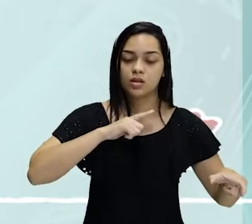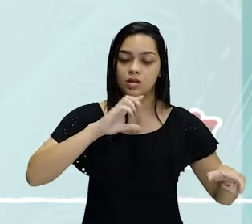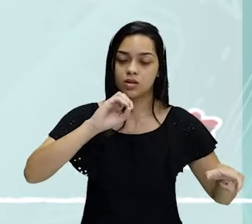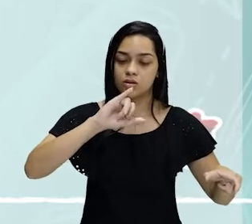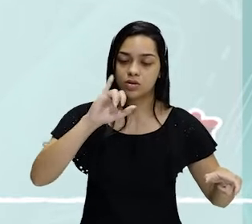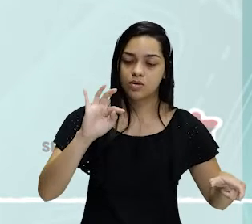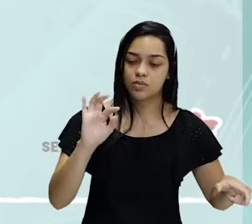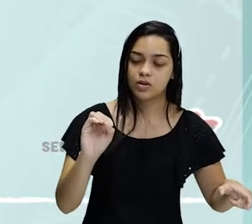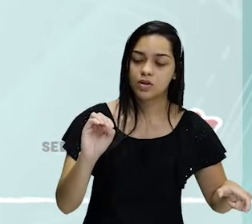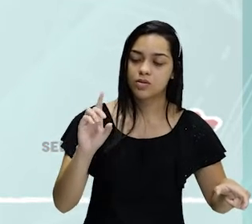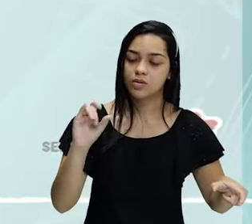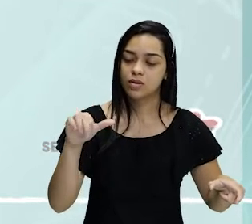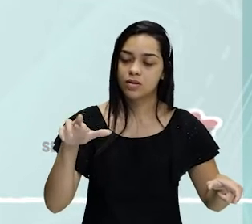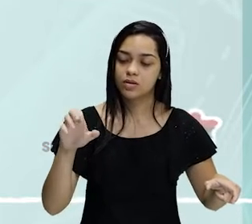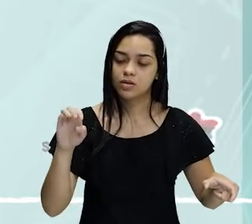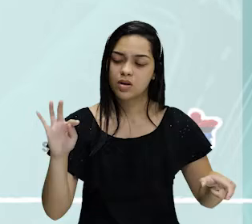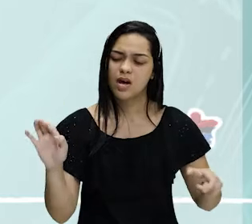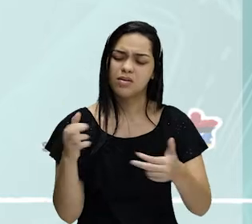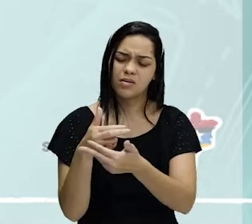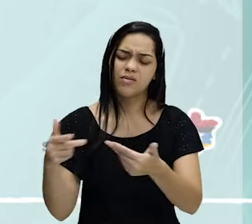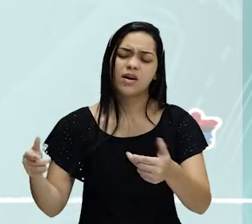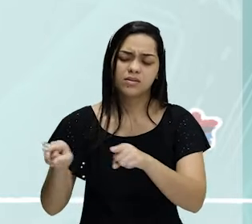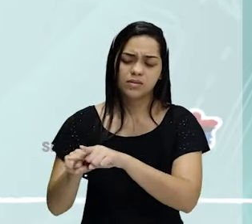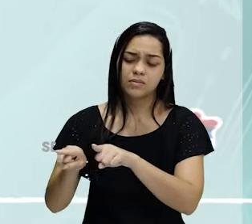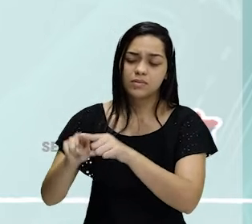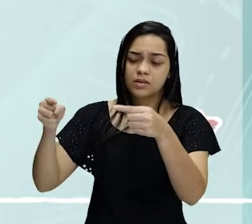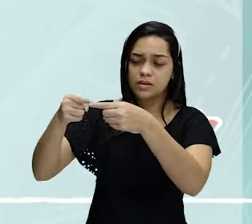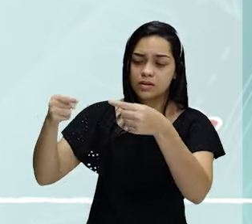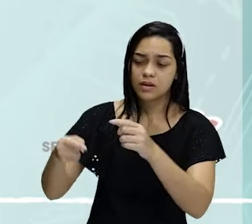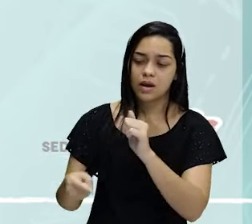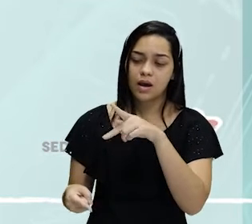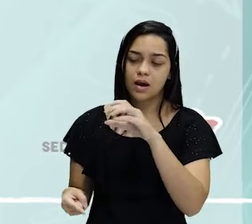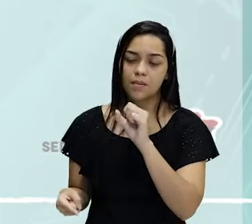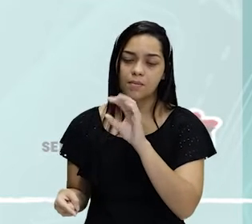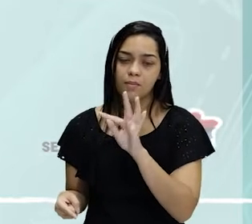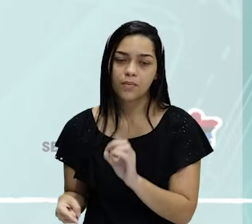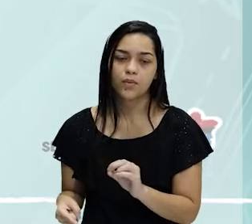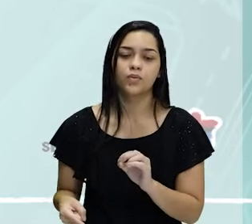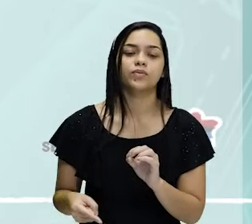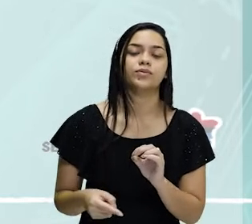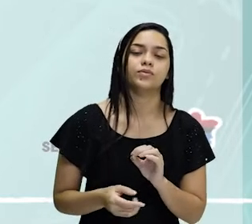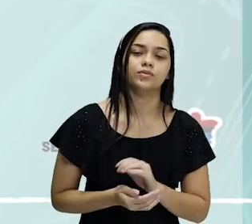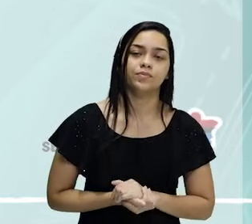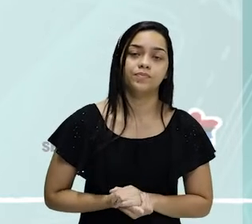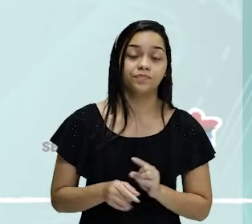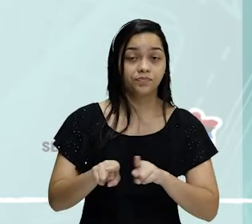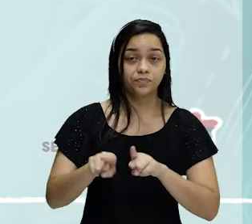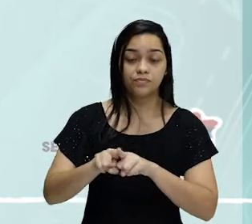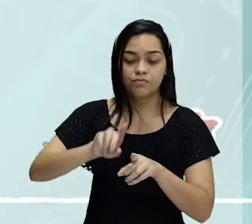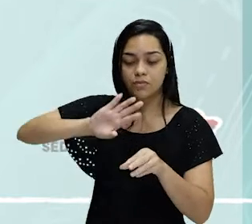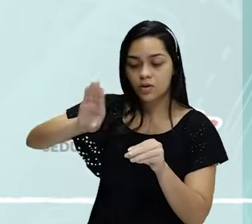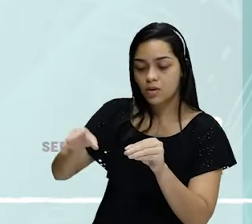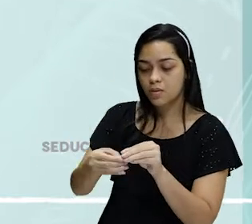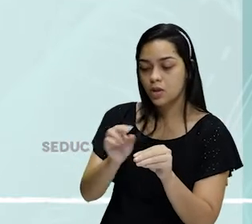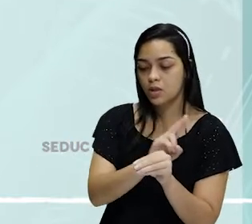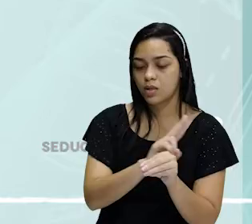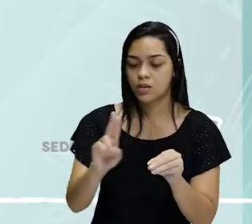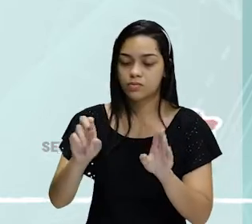de objeto indireto, de predicativo, de aposto, agente da passiva ou complemento